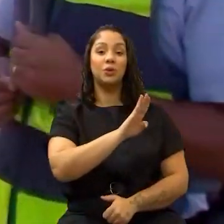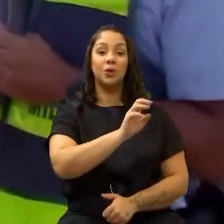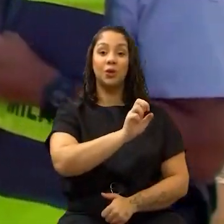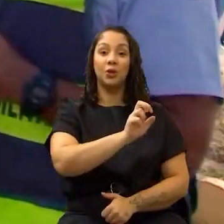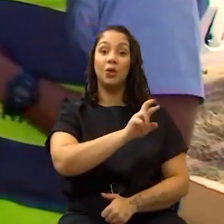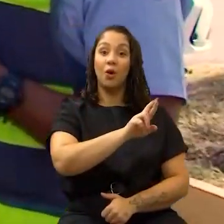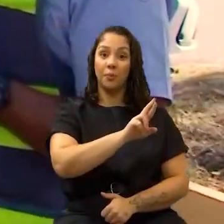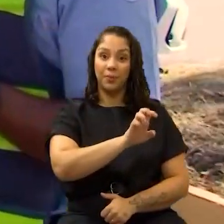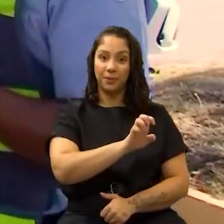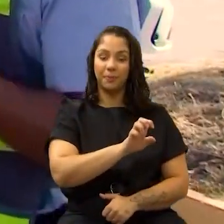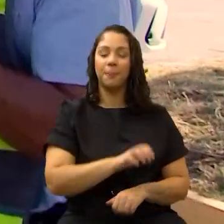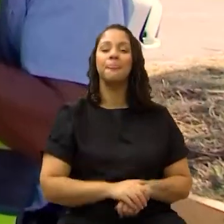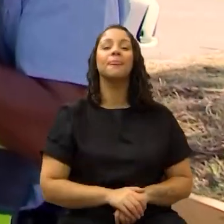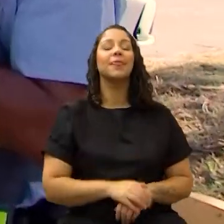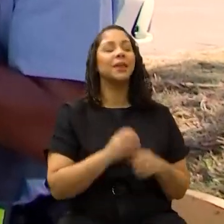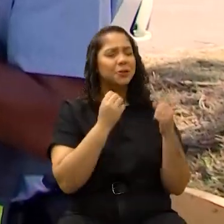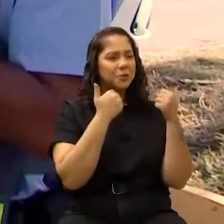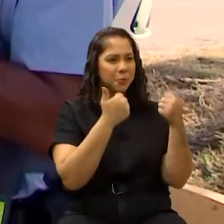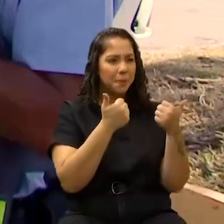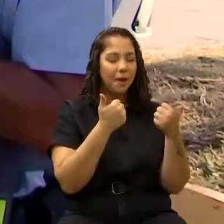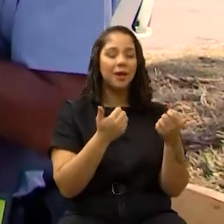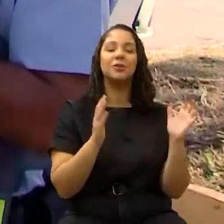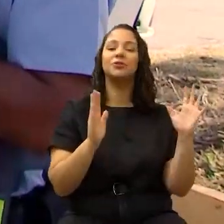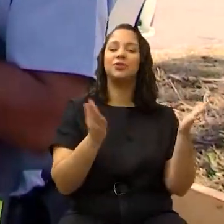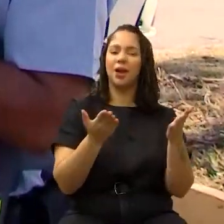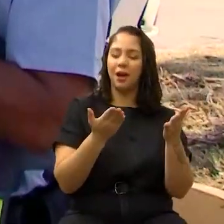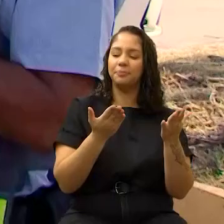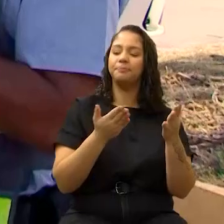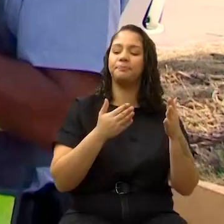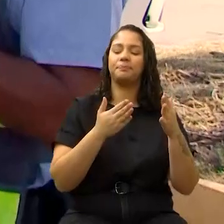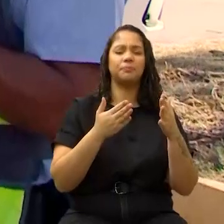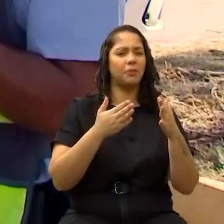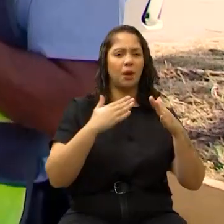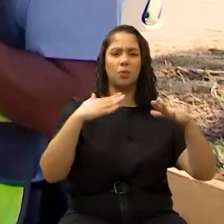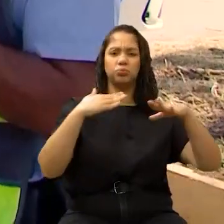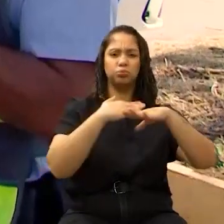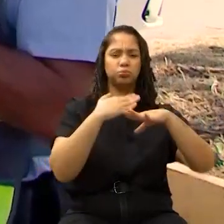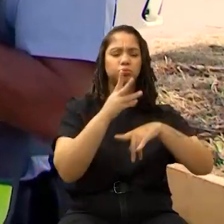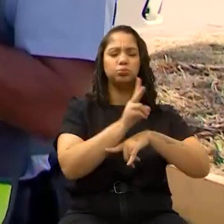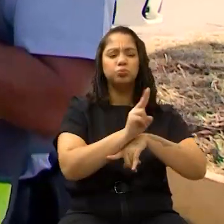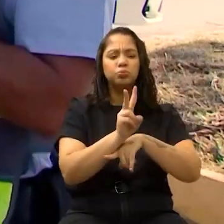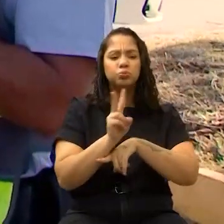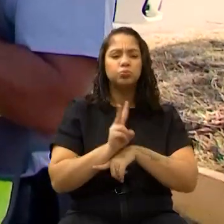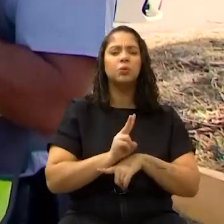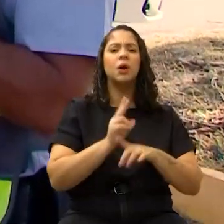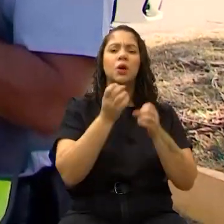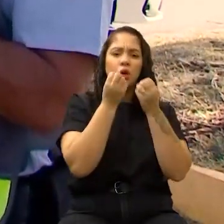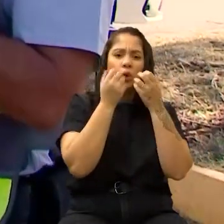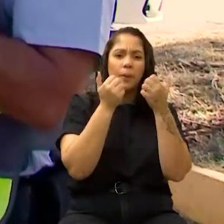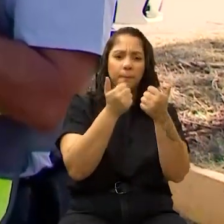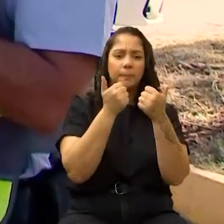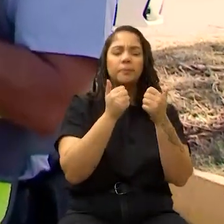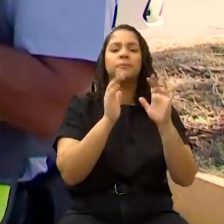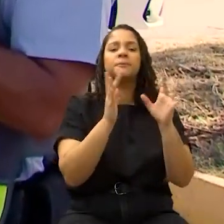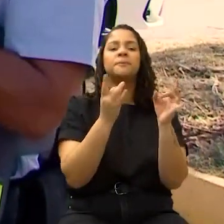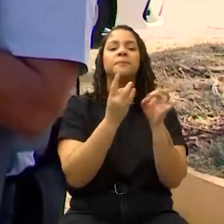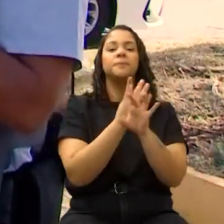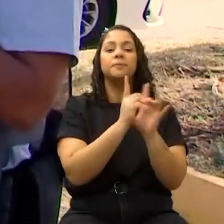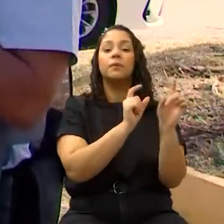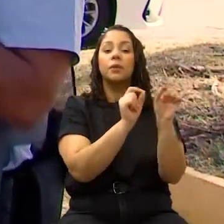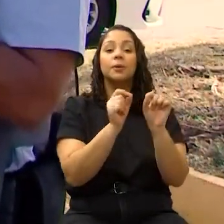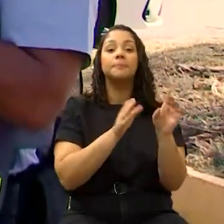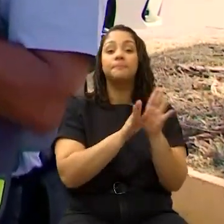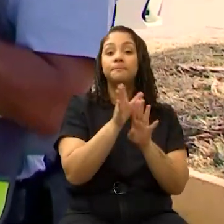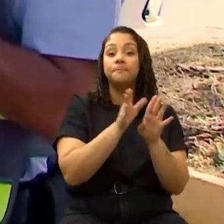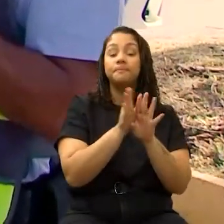Boa tarde. Uma boa tarde, tudo bem. Já estamos em operação, a expectativa é que tudo corra bem e já estamos prontos para